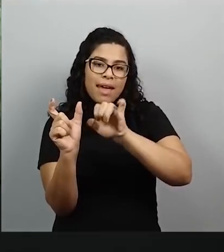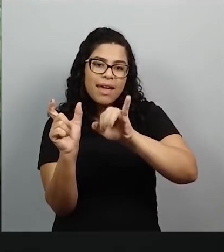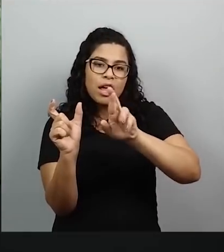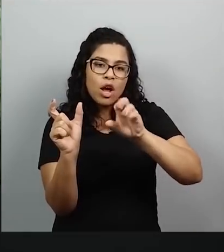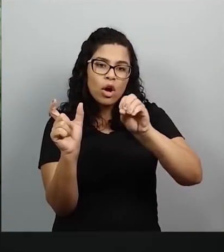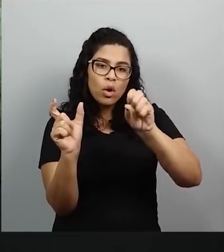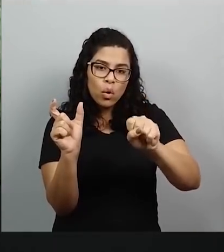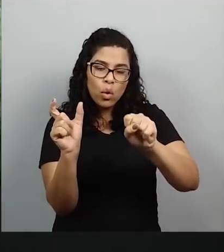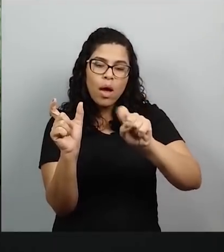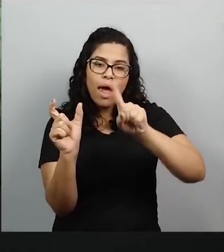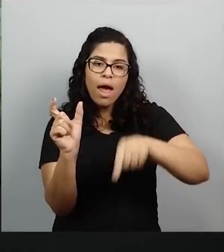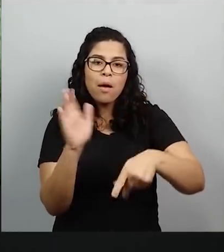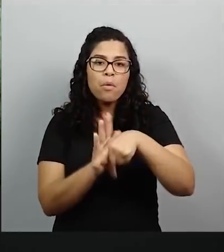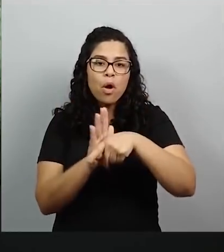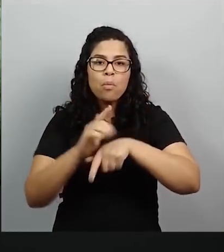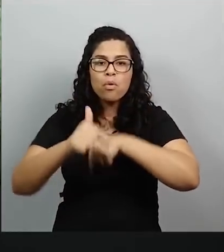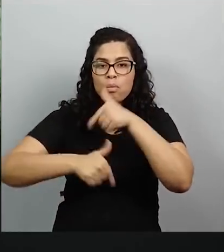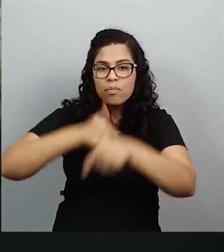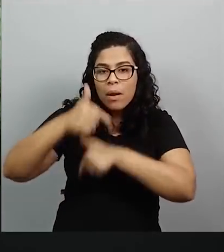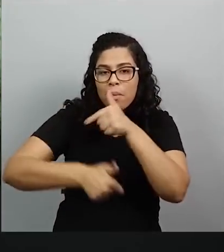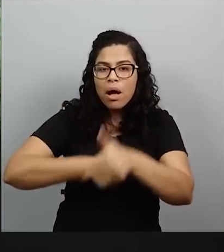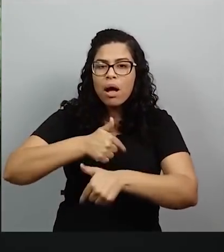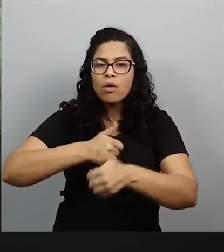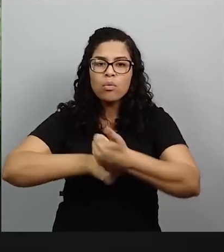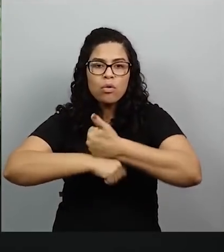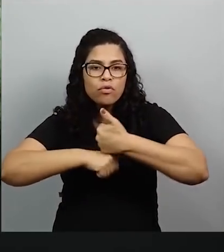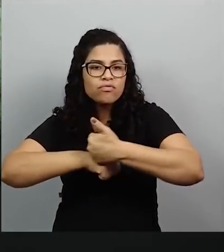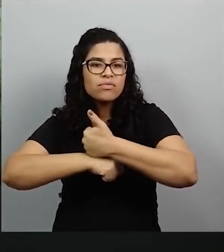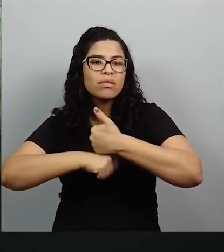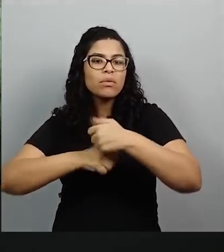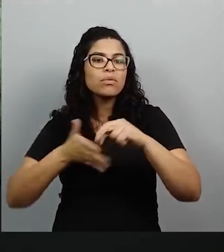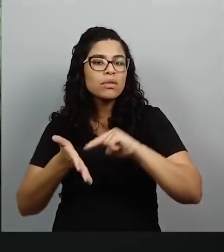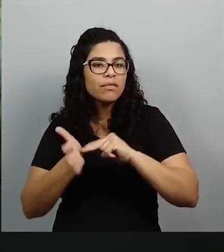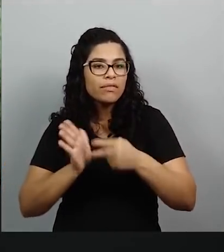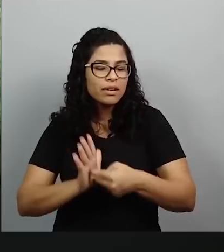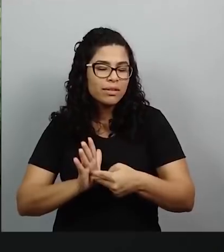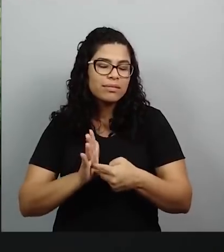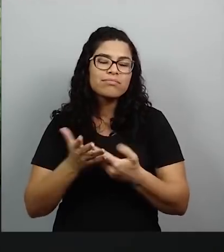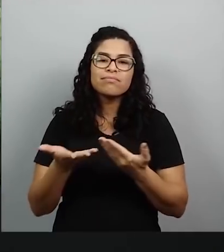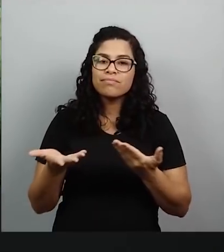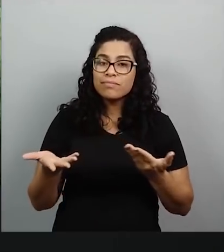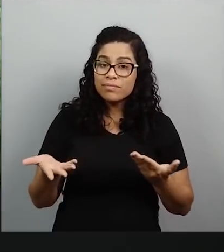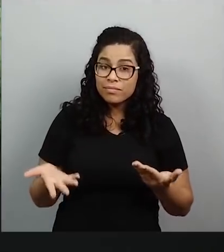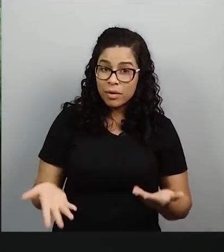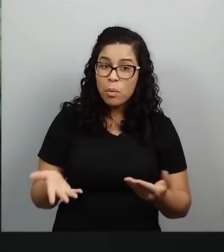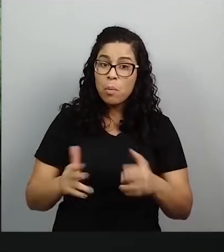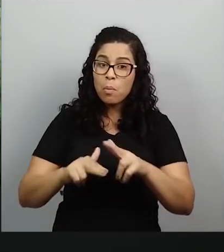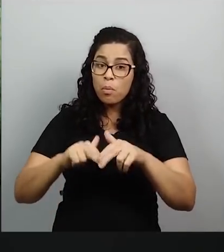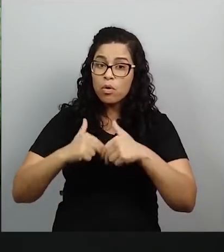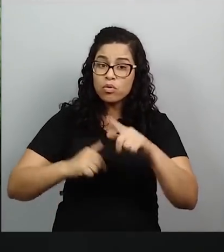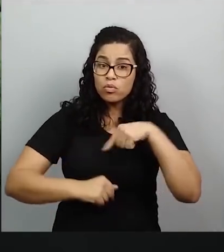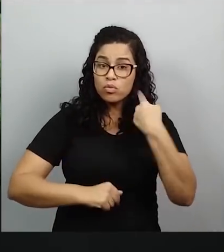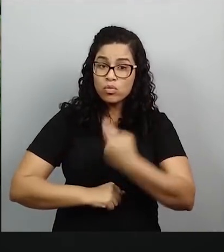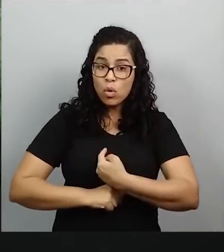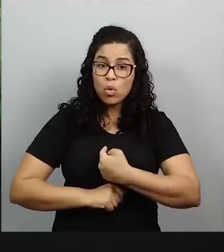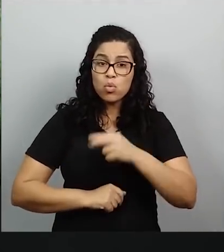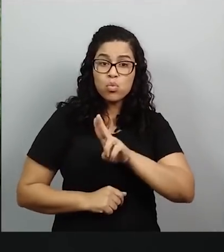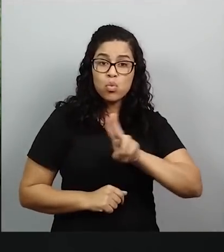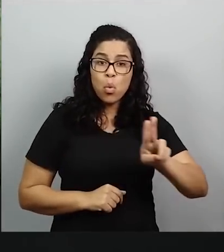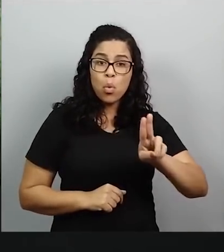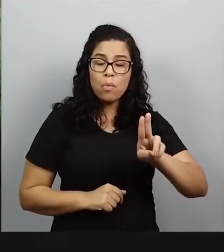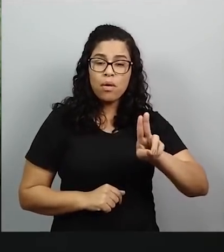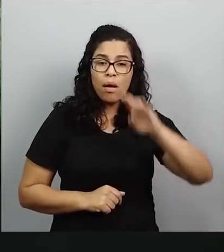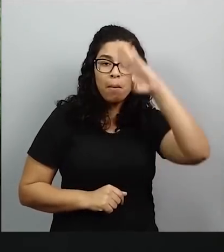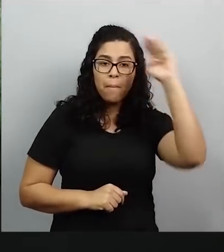o açougueiro, o enfermeiro, está entendendo mais ou menos como é que funciona? Então, o